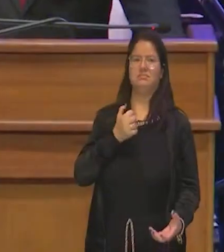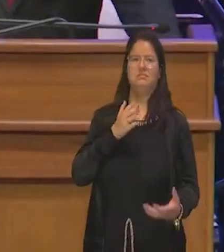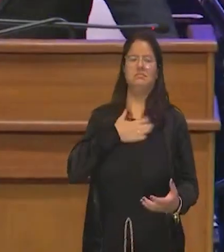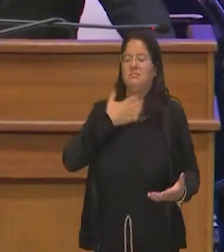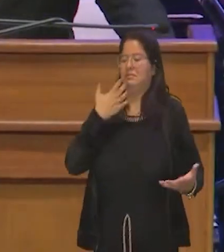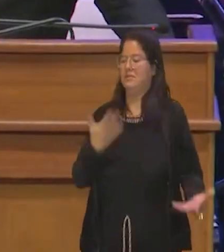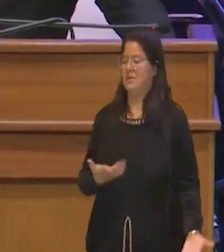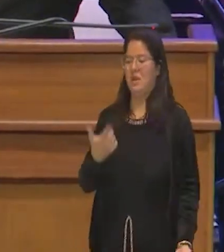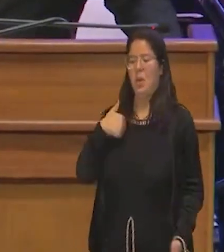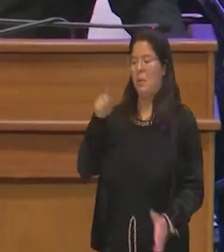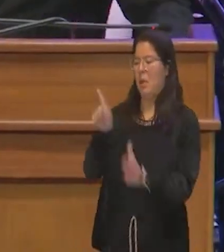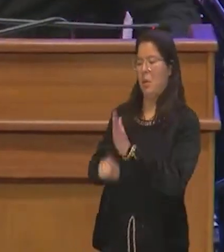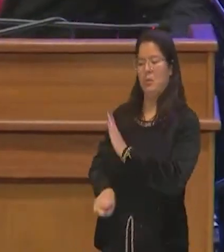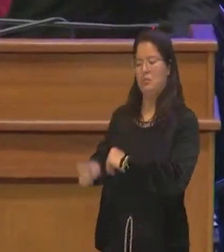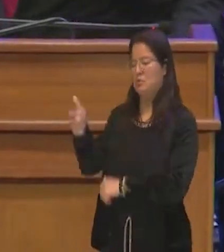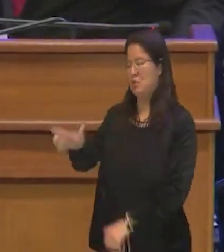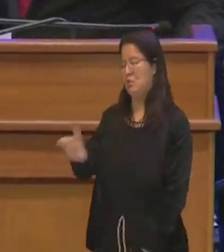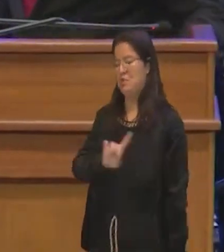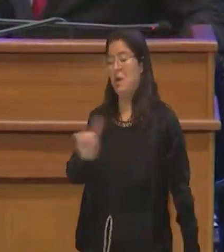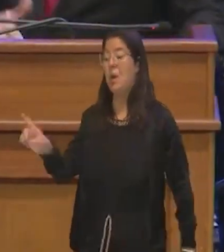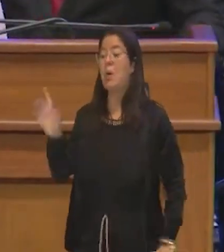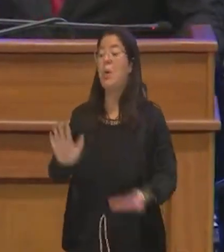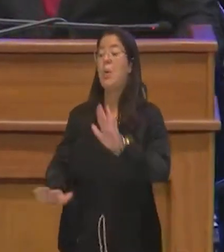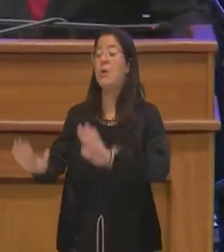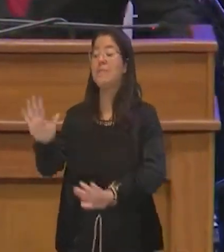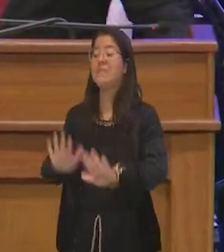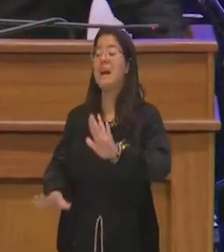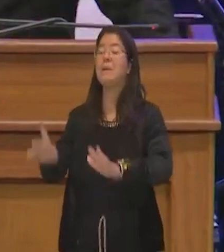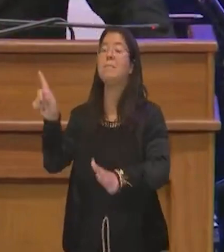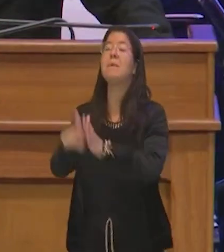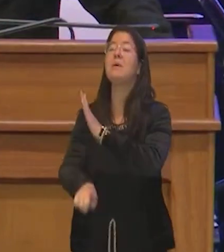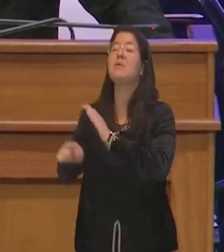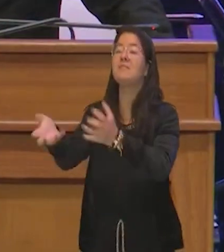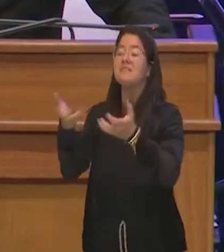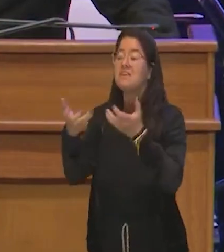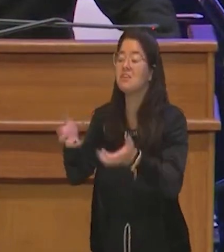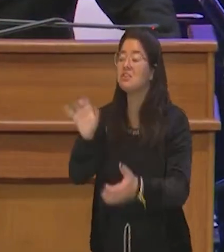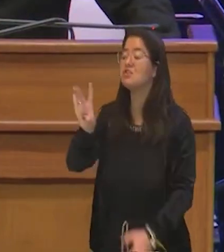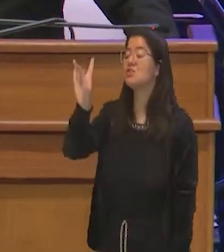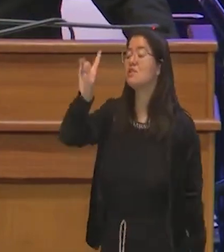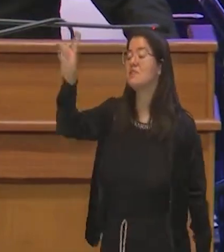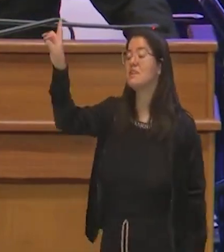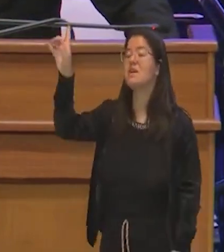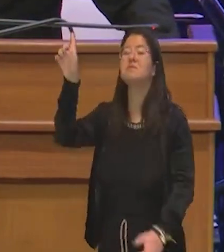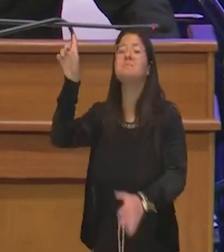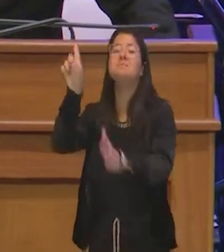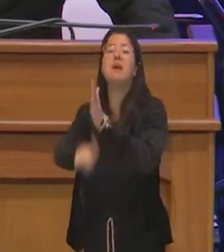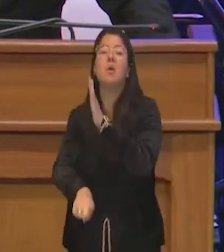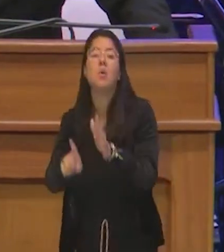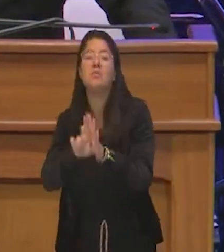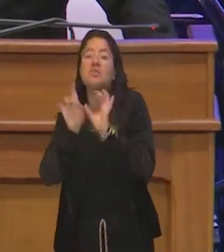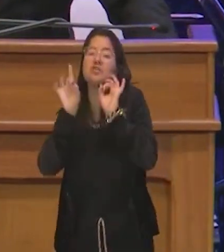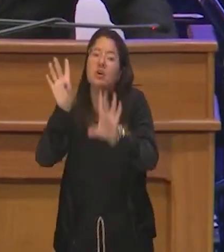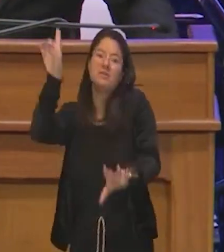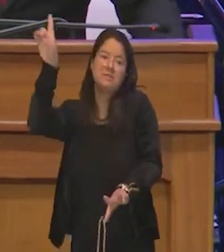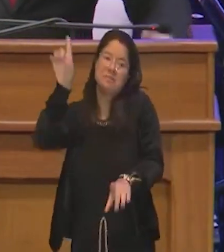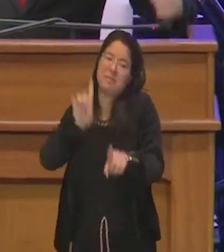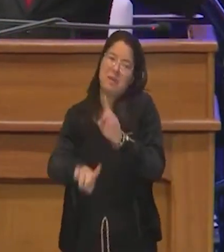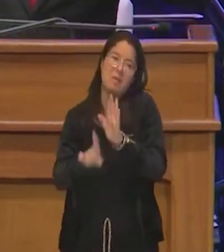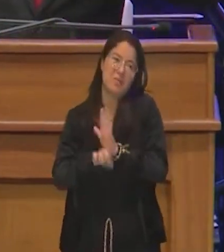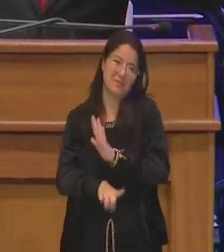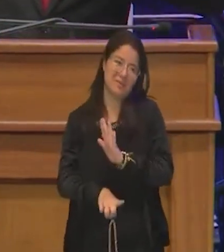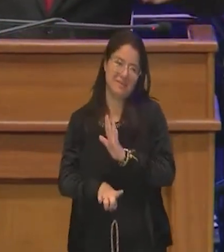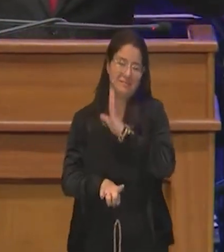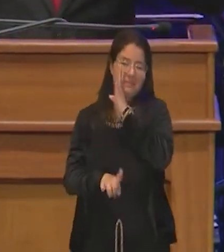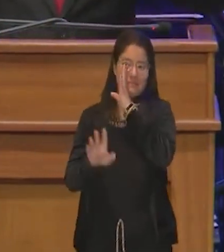isso. Cuidado com as perguntas, o que você quer? Só Jesus que falou isso. O que queres que eu te faça? E aí